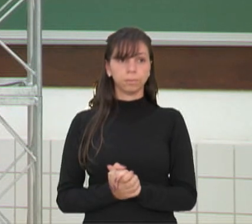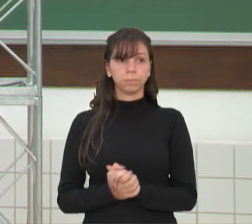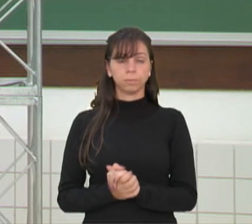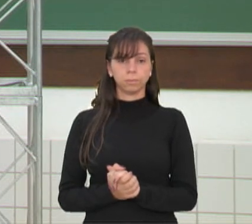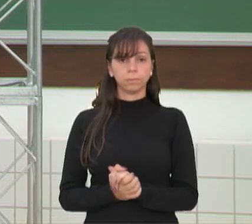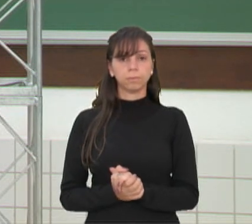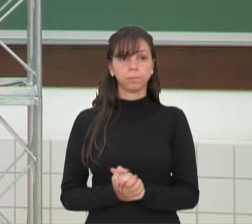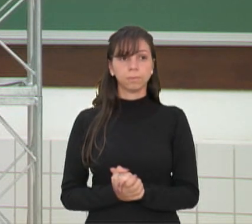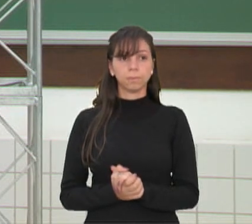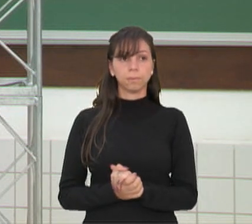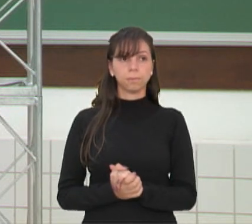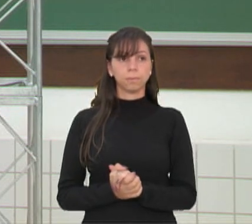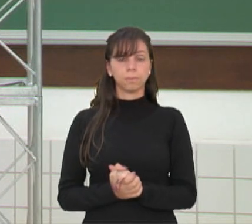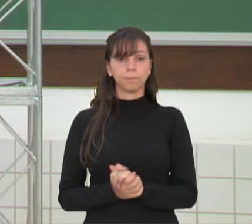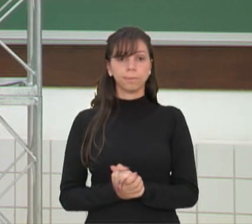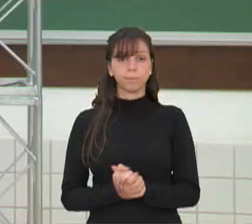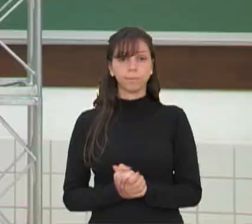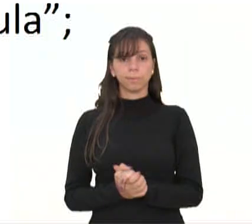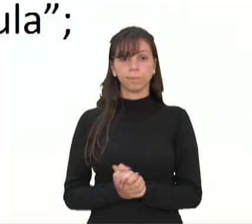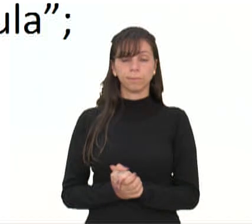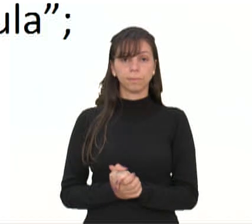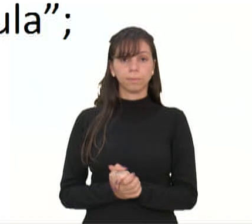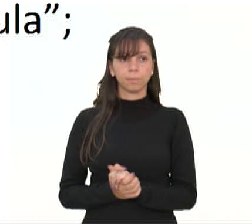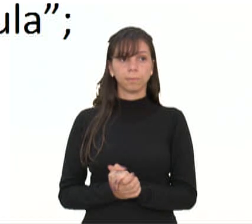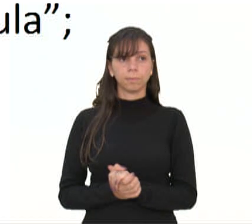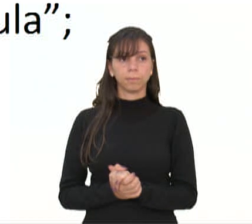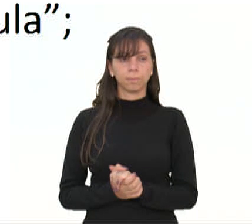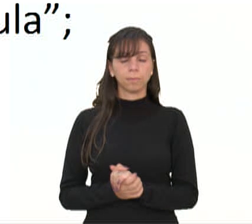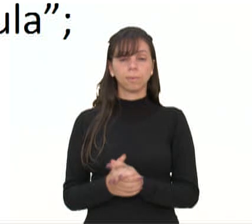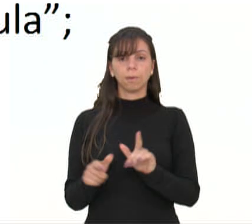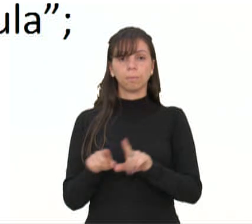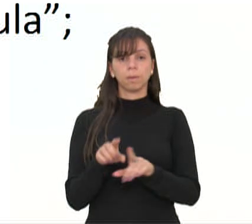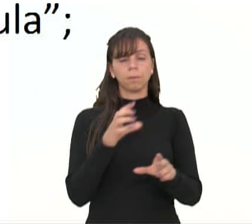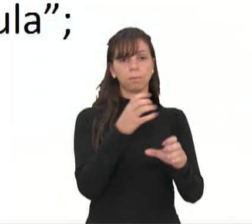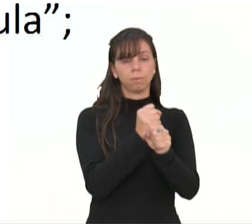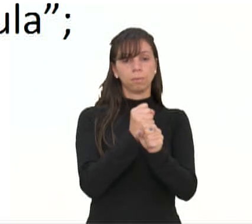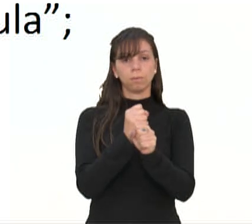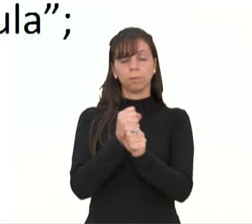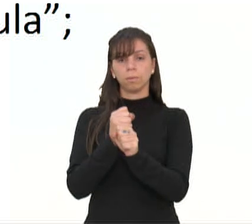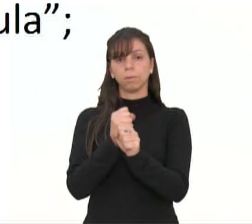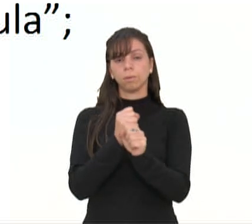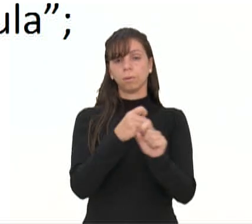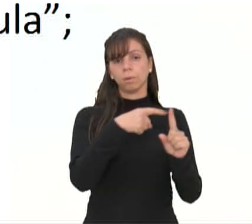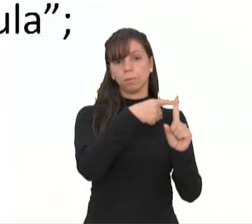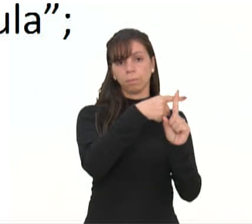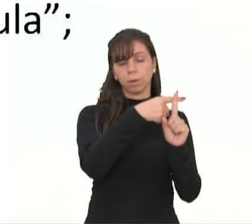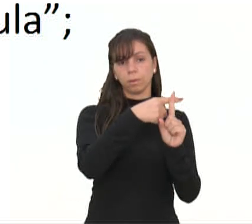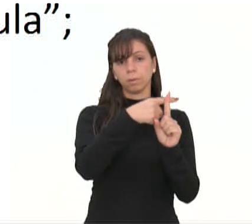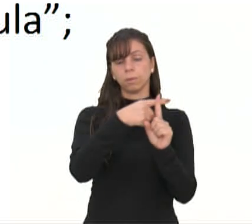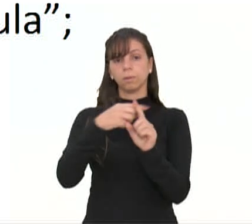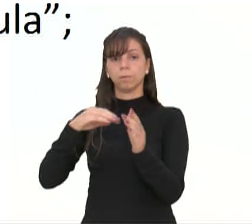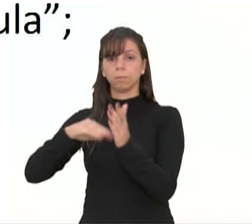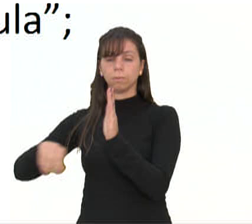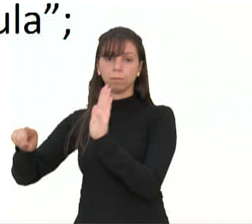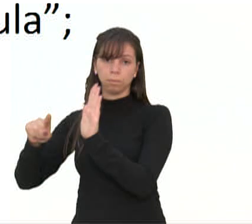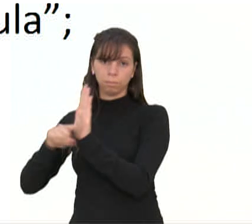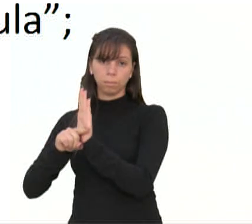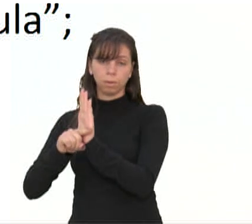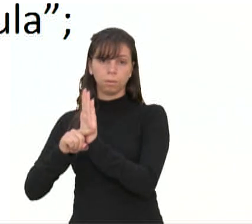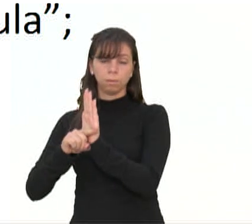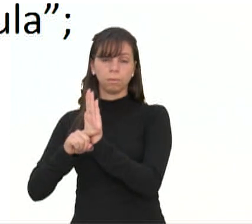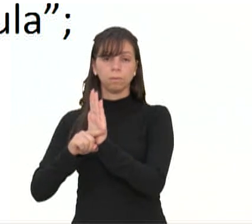Além disso, você tem lá as operações de adição e subtração com números racionais. Se eles estiverem na forma